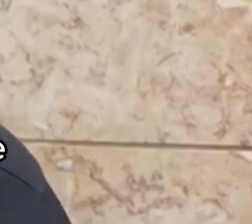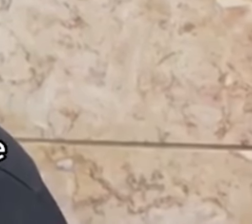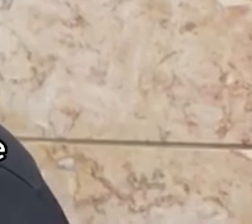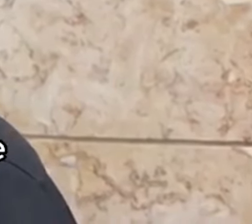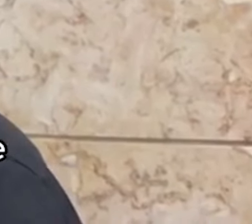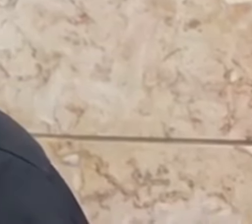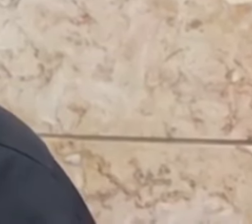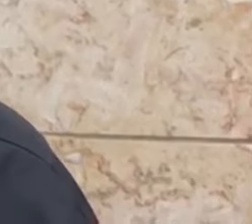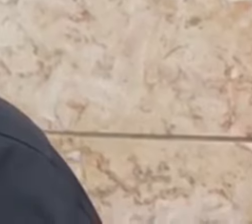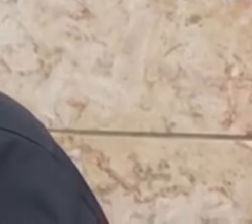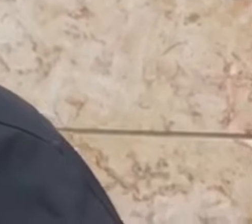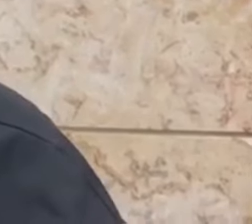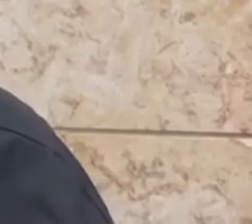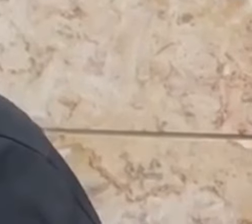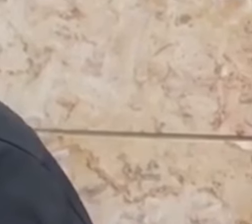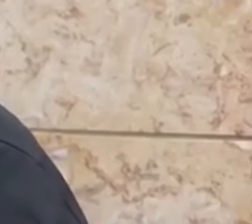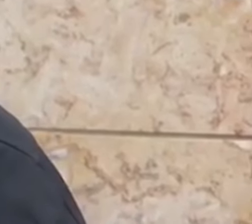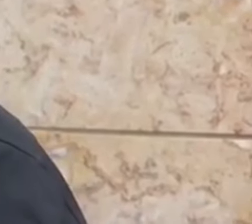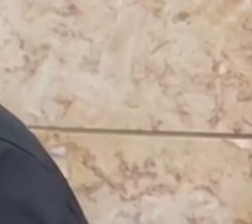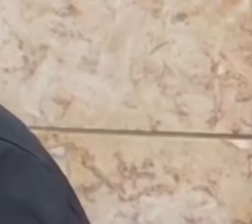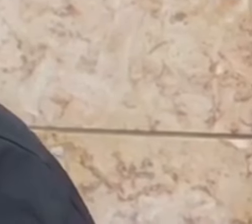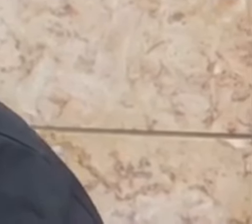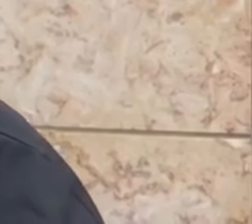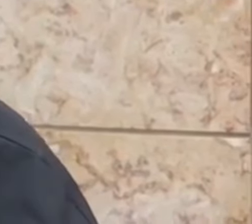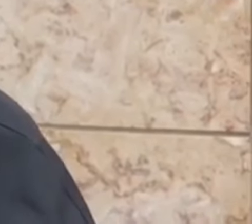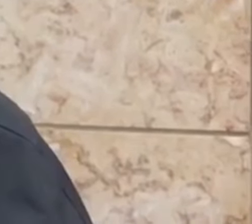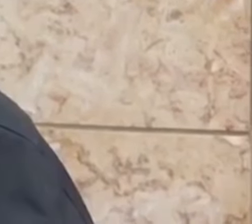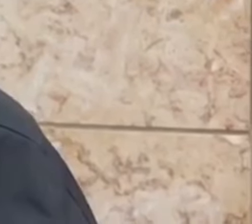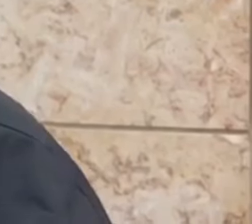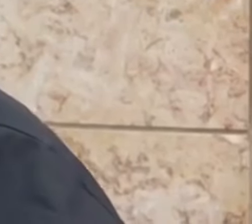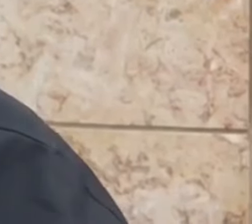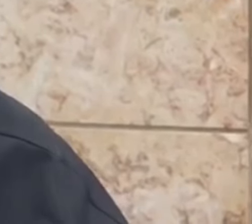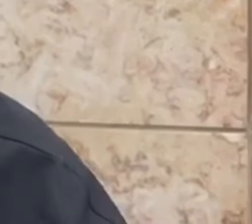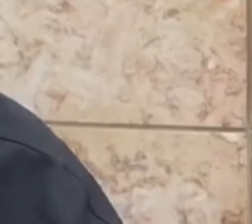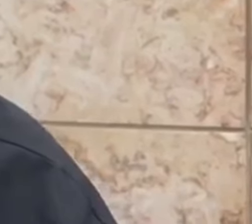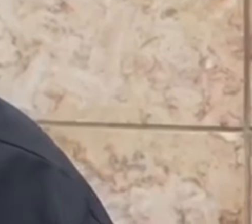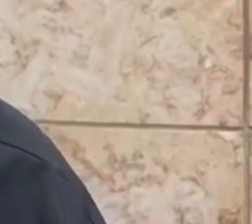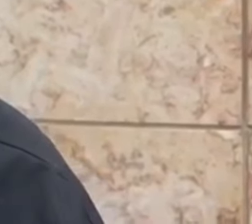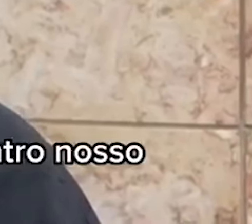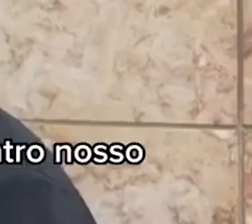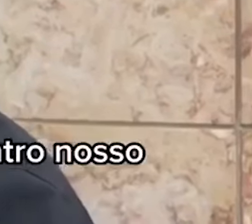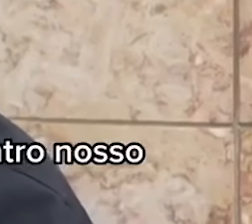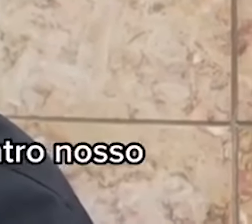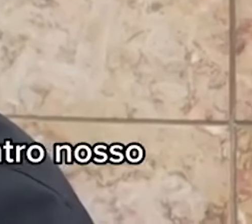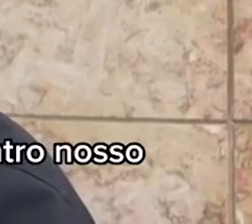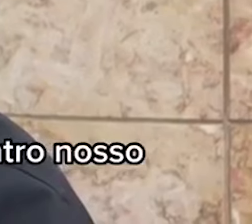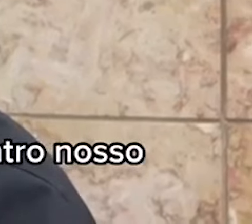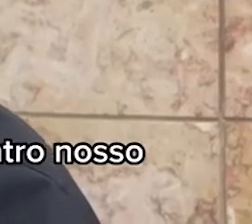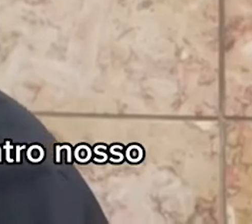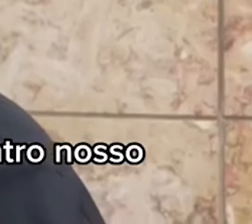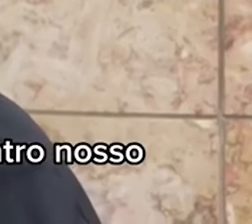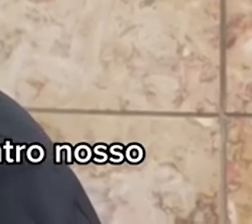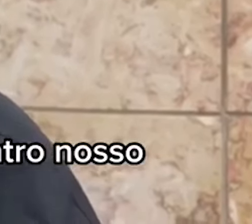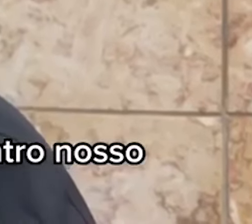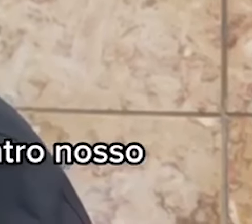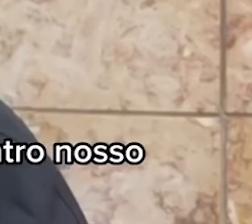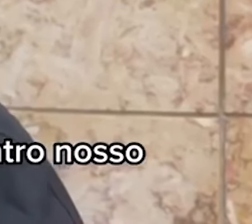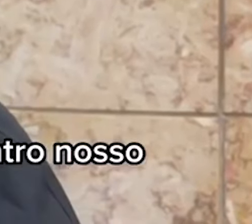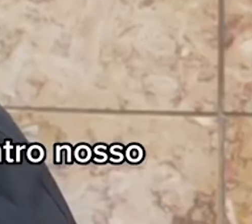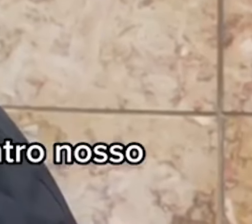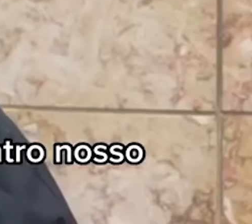você é uma pessoa que é importante para todos os cumprimentos muitas felicidades e